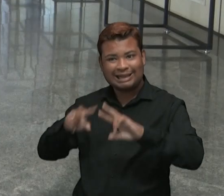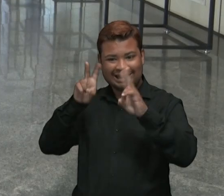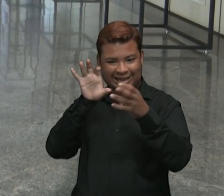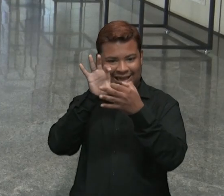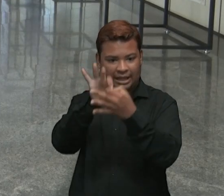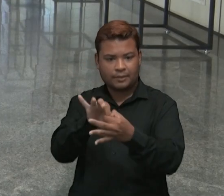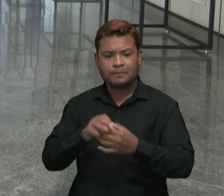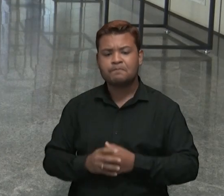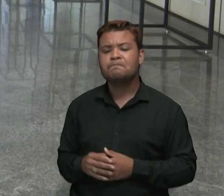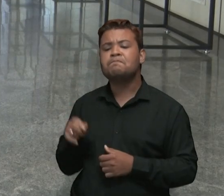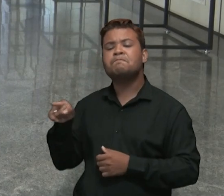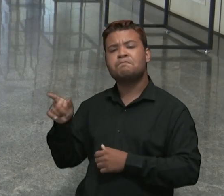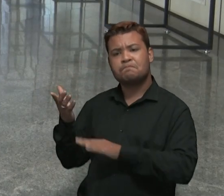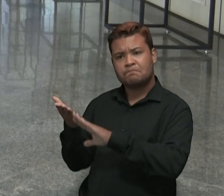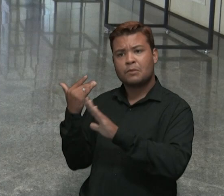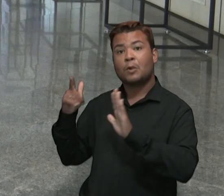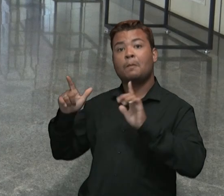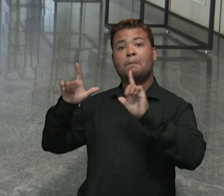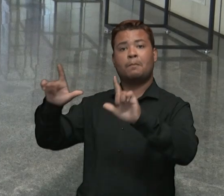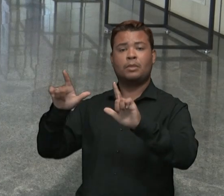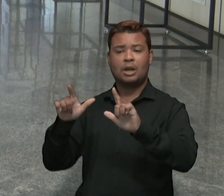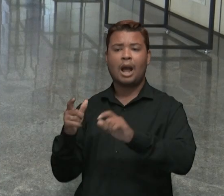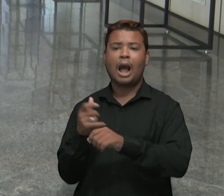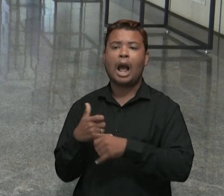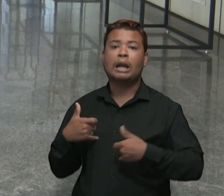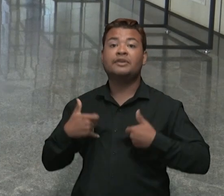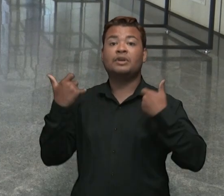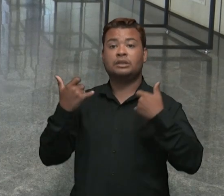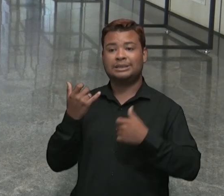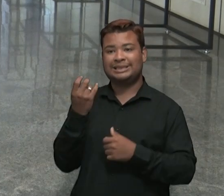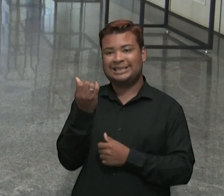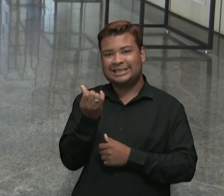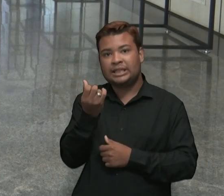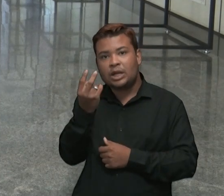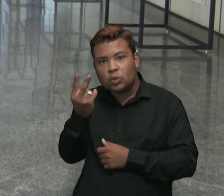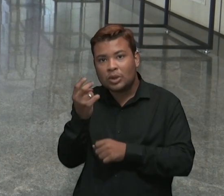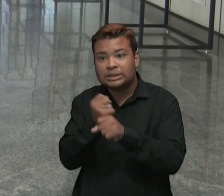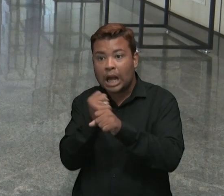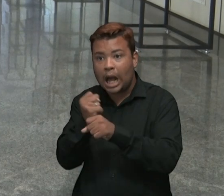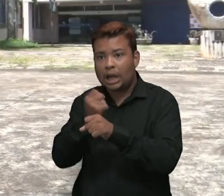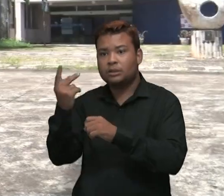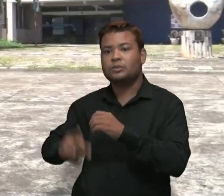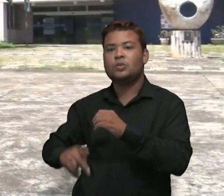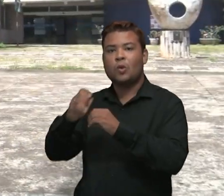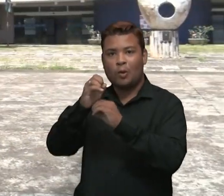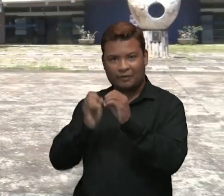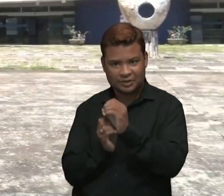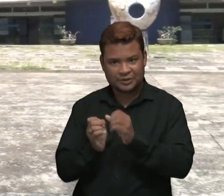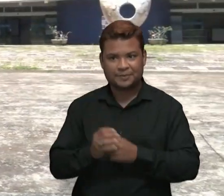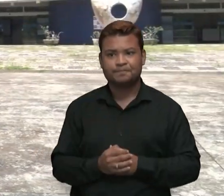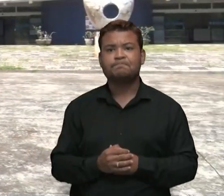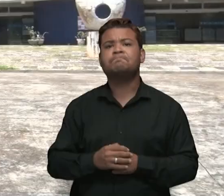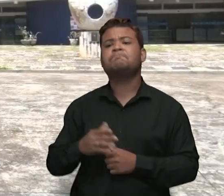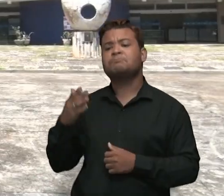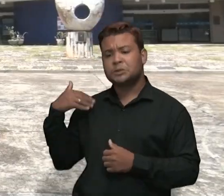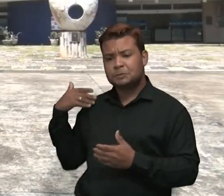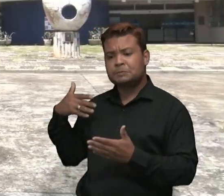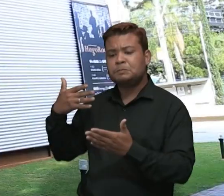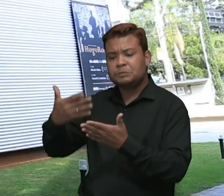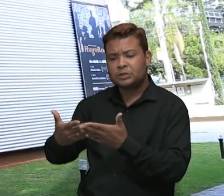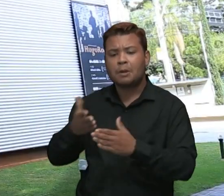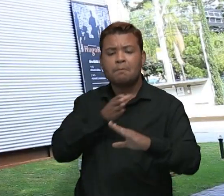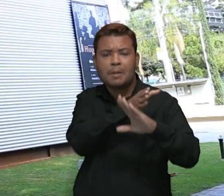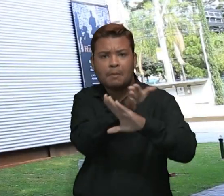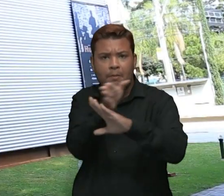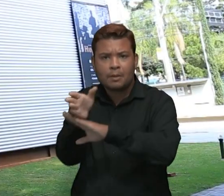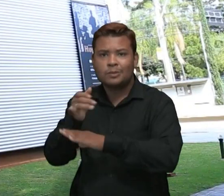A mostra foi lançada no aniversário de 62 anos da universidade. E desde então já passou por lugares como